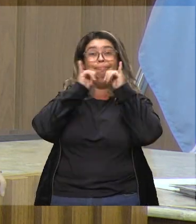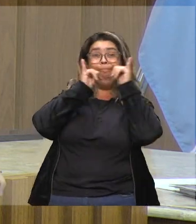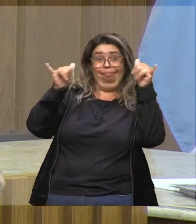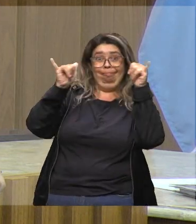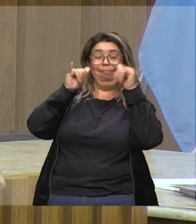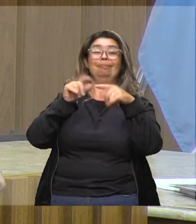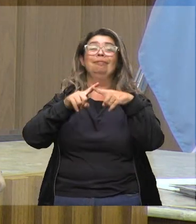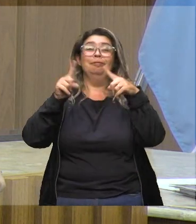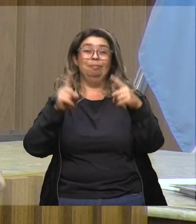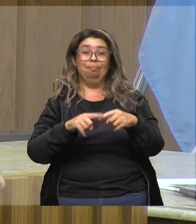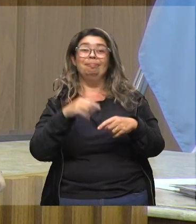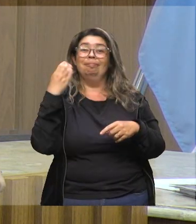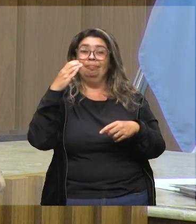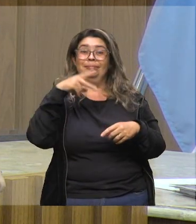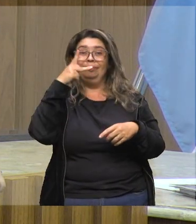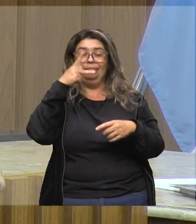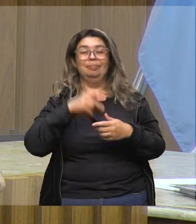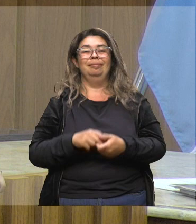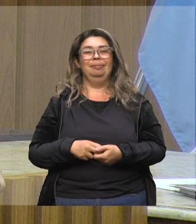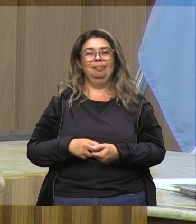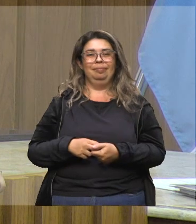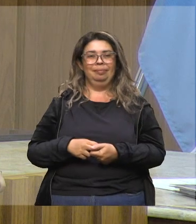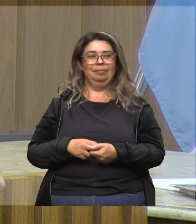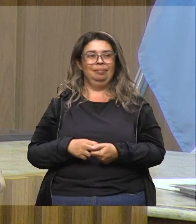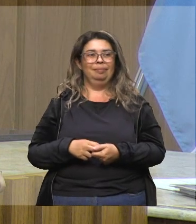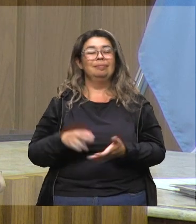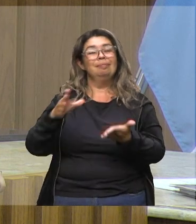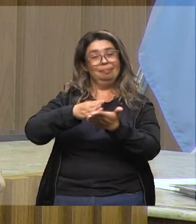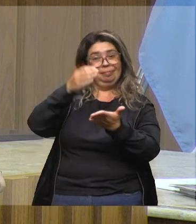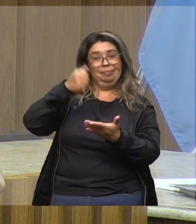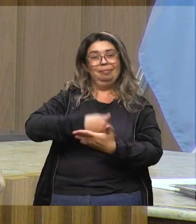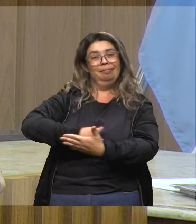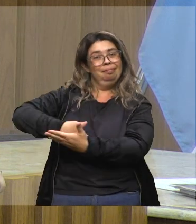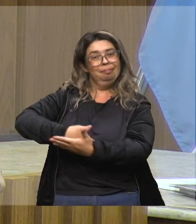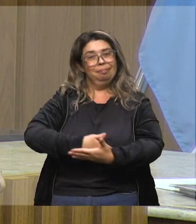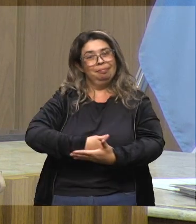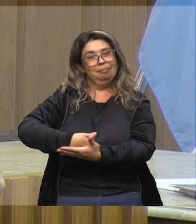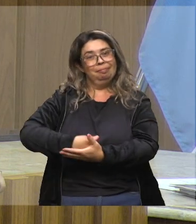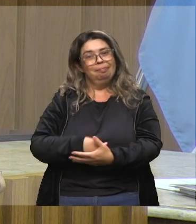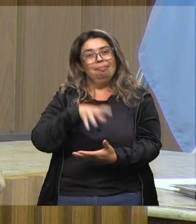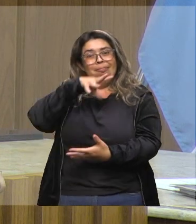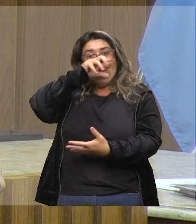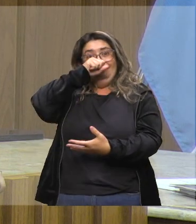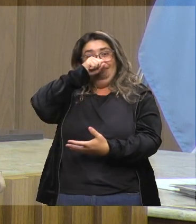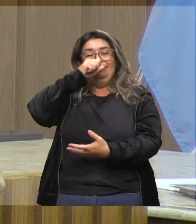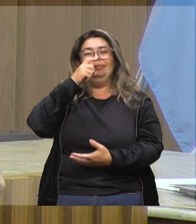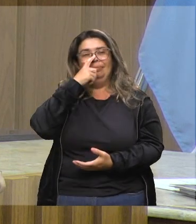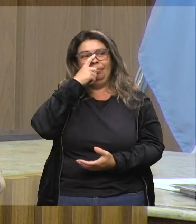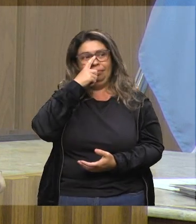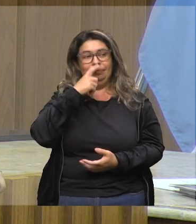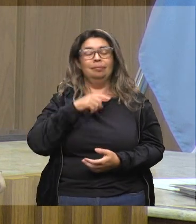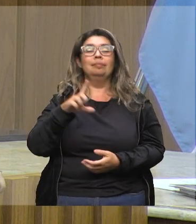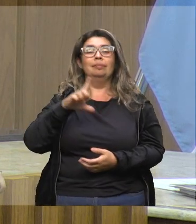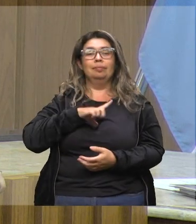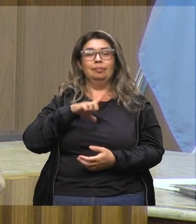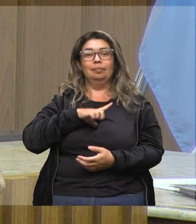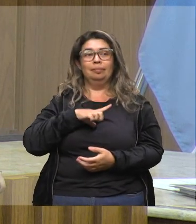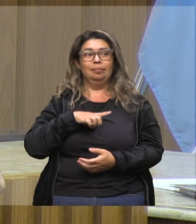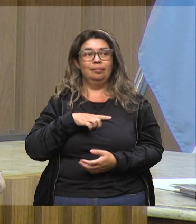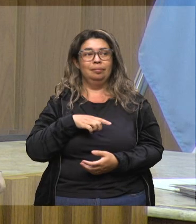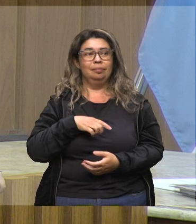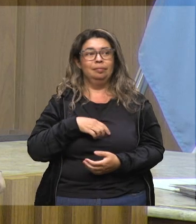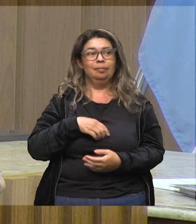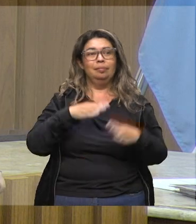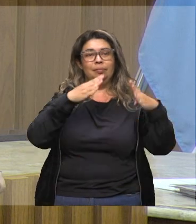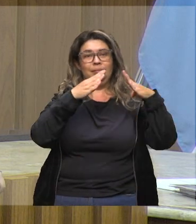aqui destacar, ele que teve aqui um artigo, aqui, teve uma matéria no portal Assis City. Vizinho salva